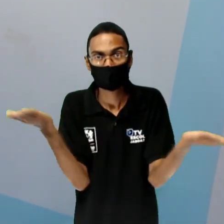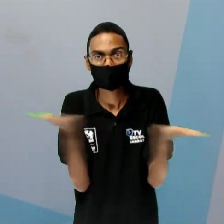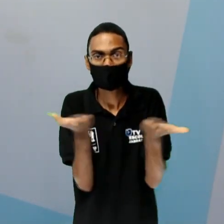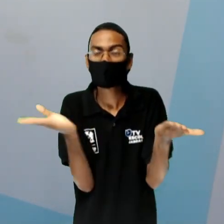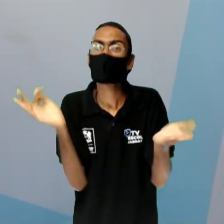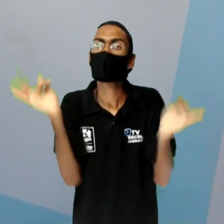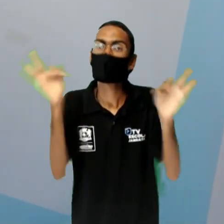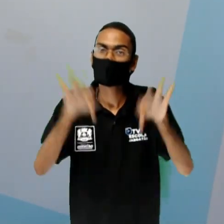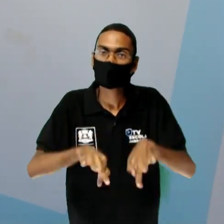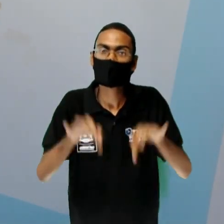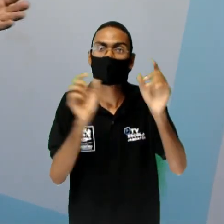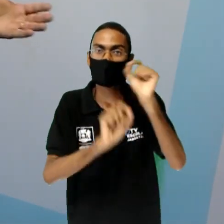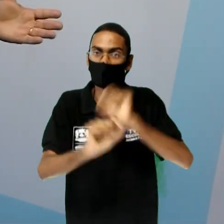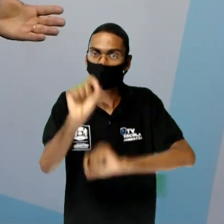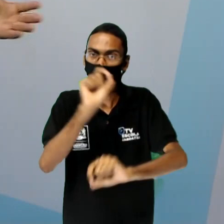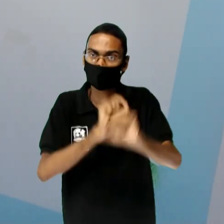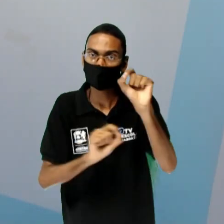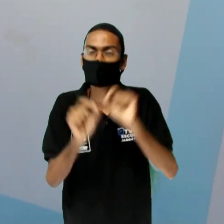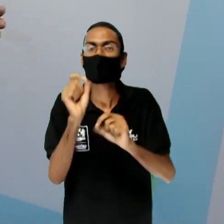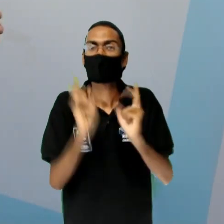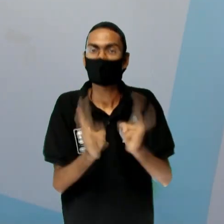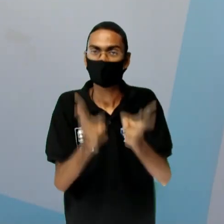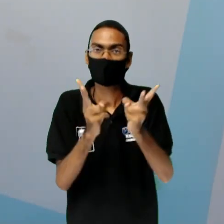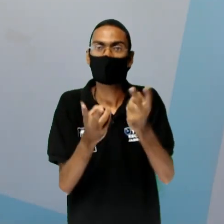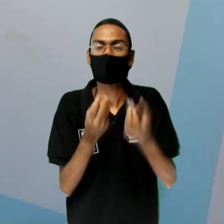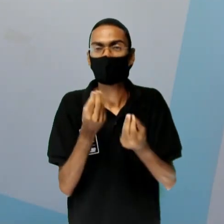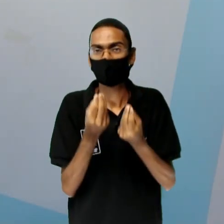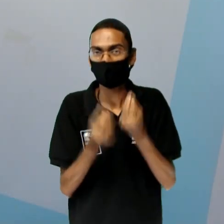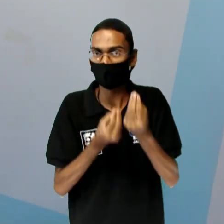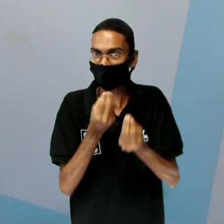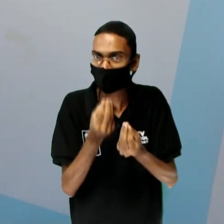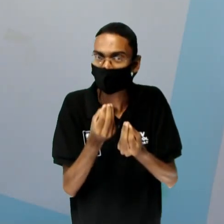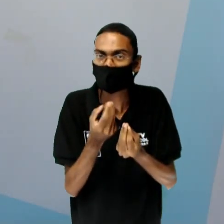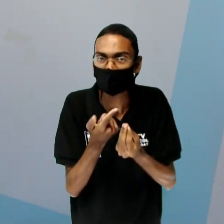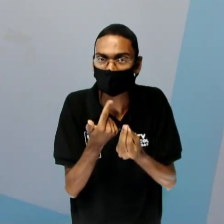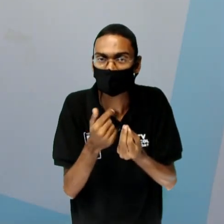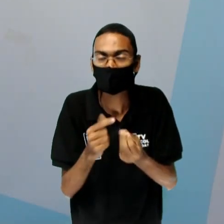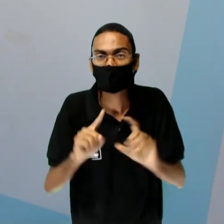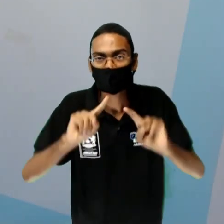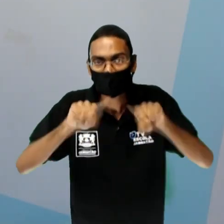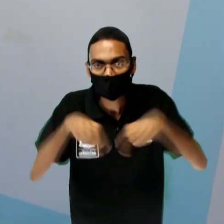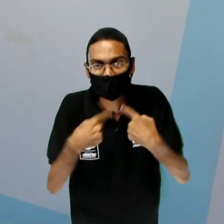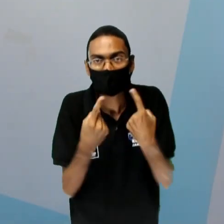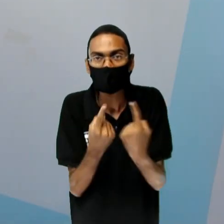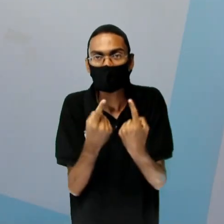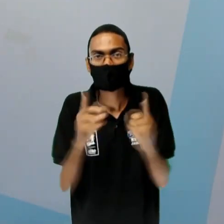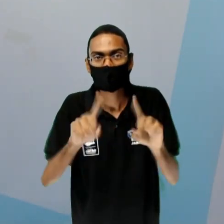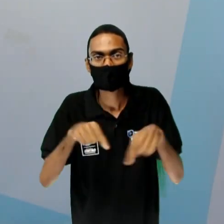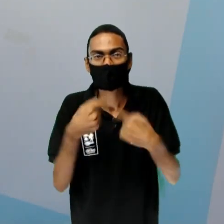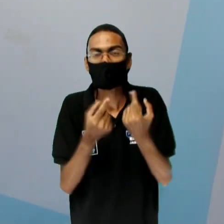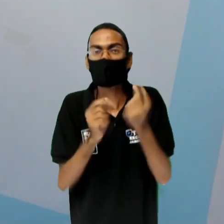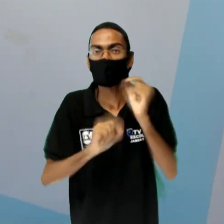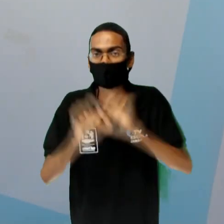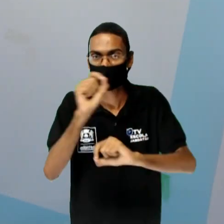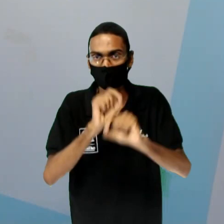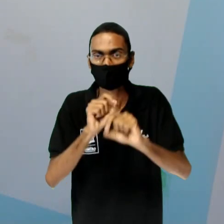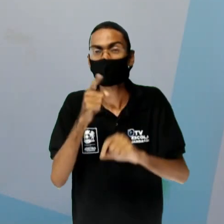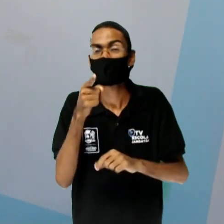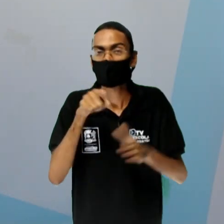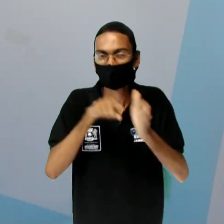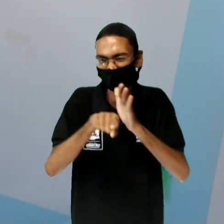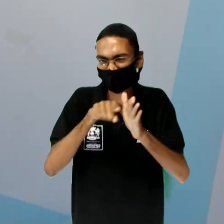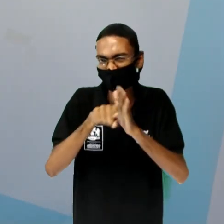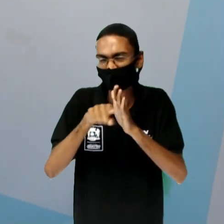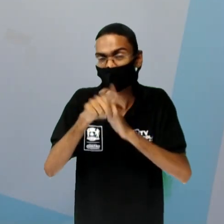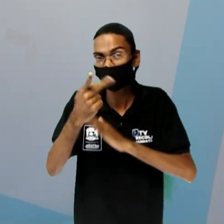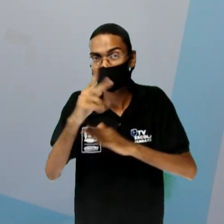encerra, né, como sempre, com o chamado desafio. E aí o desafio é o seguinte: você vai pesquisar e